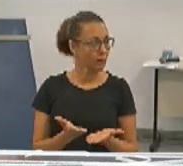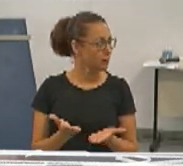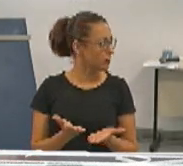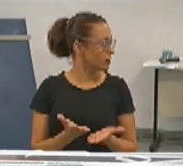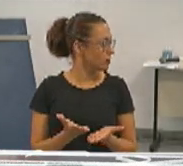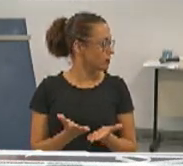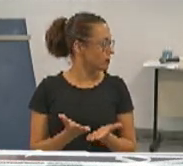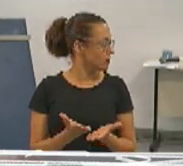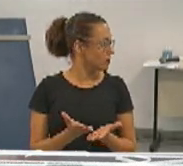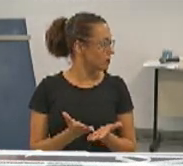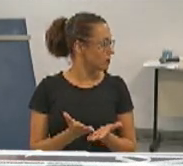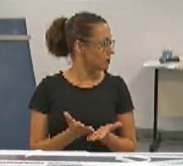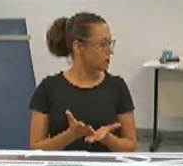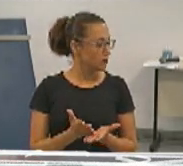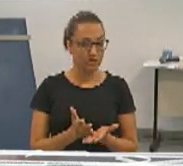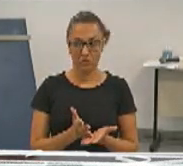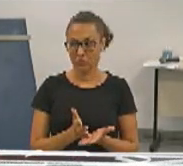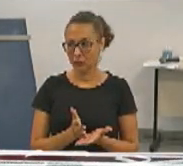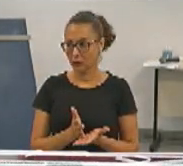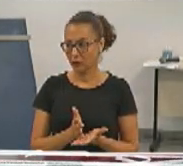sorteio. Só um momento.